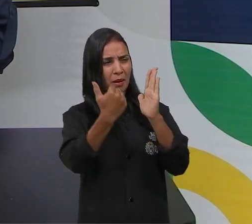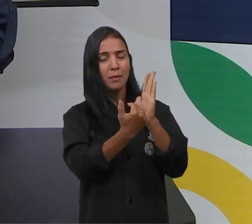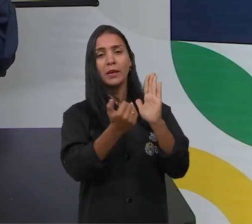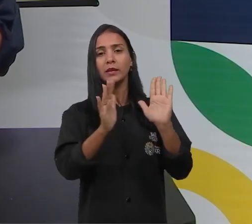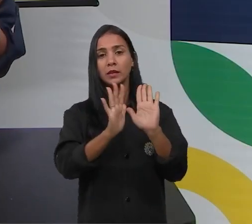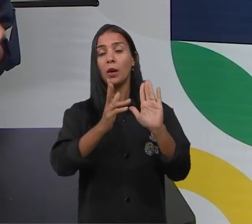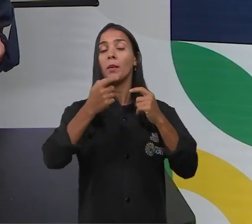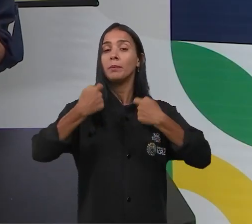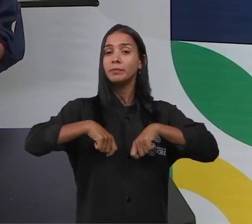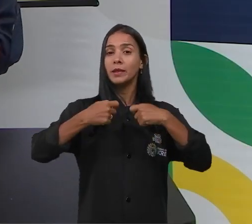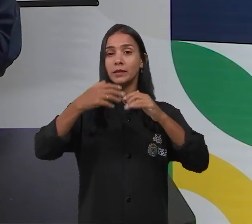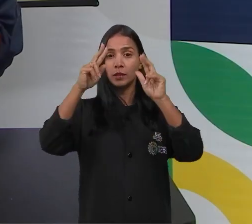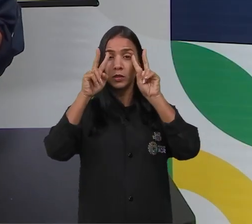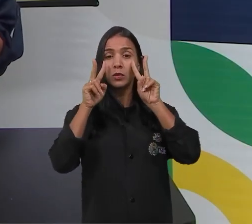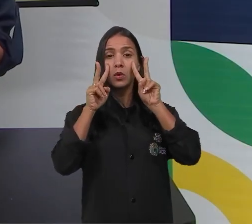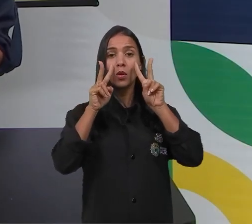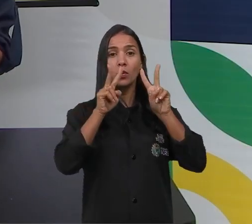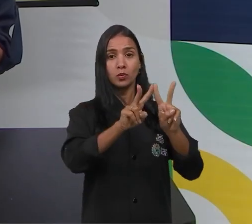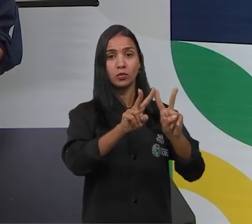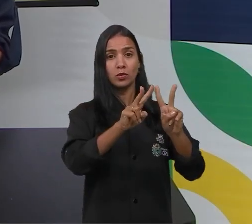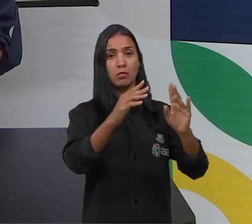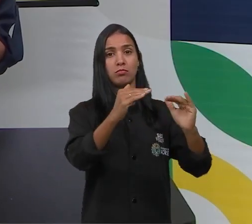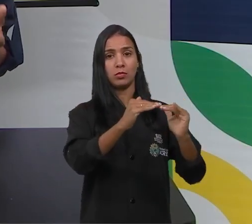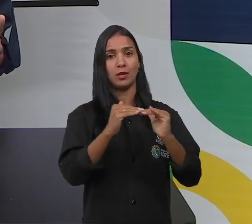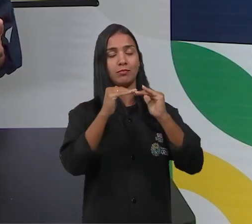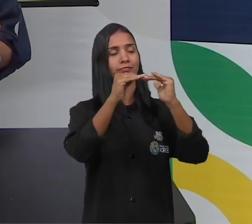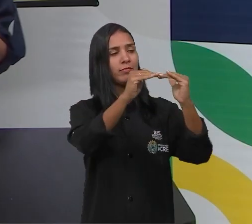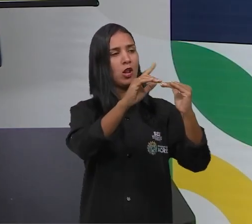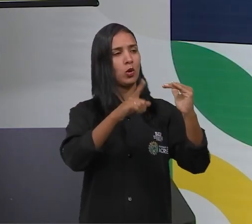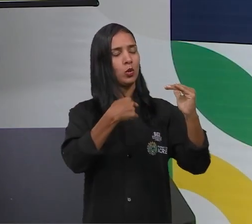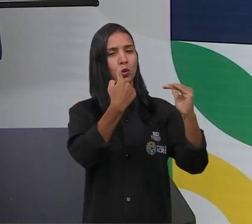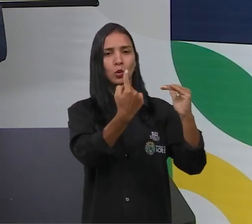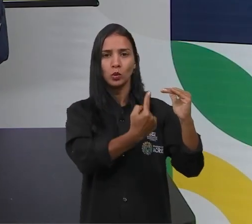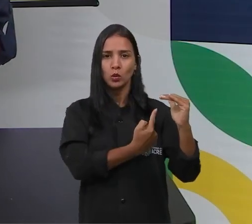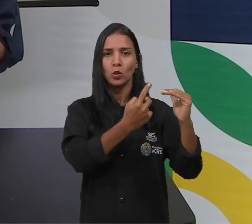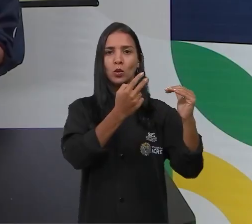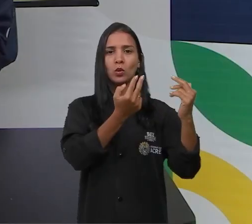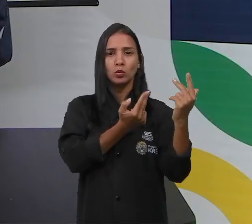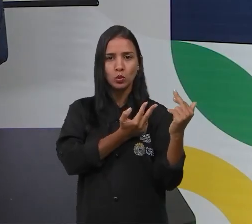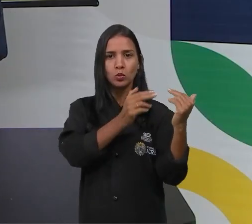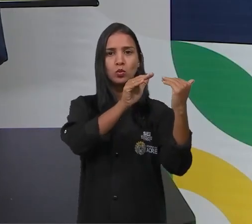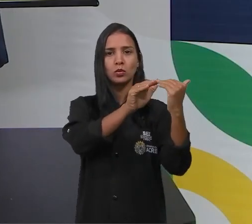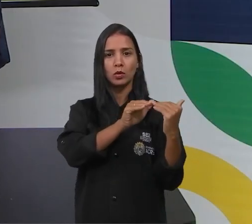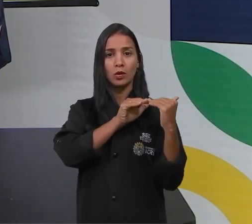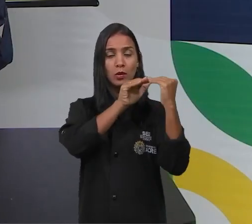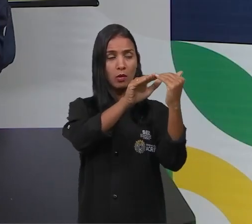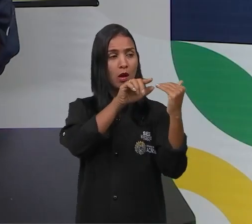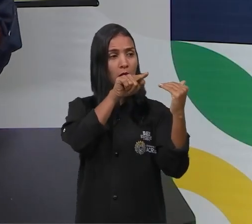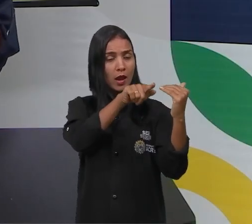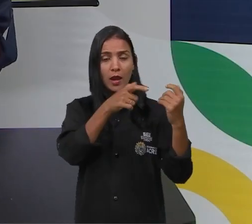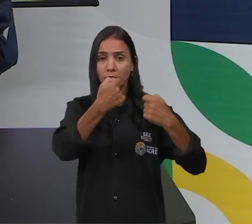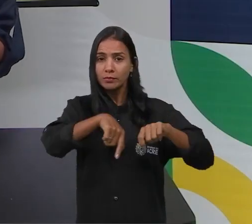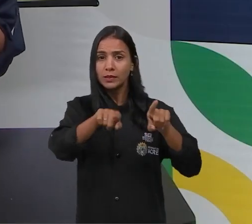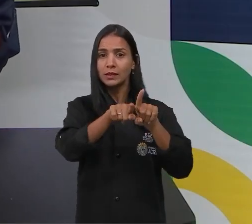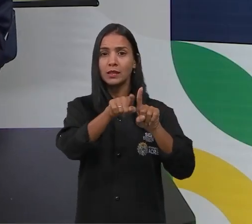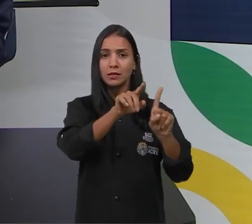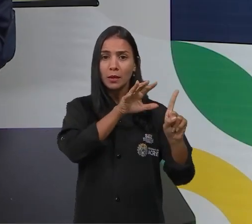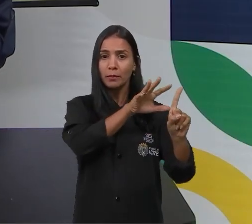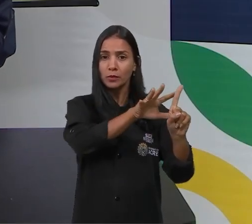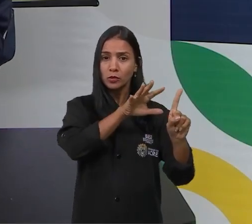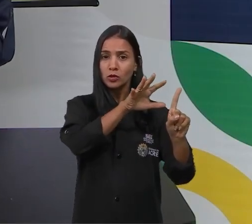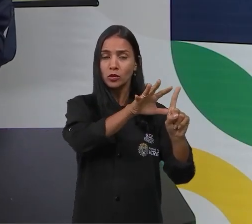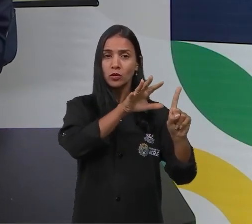igual, como alguém que precisa necessariamente receber contribuições, mas também